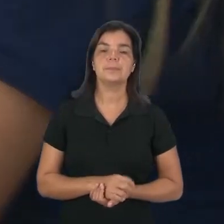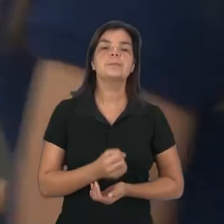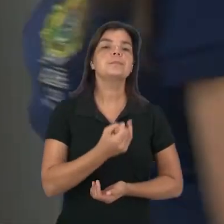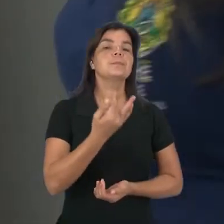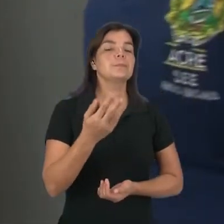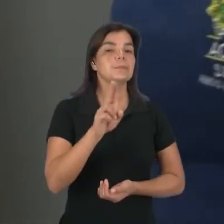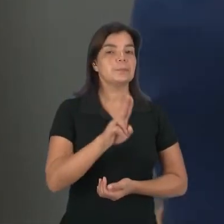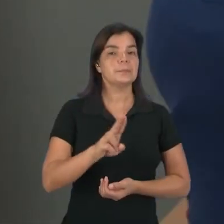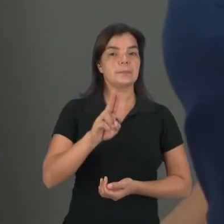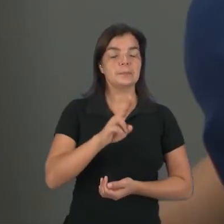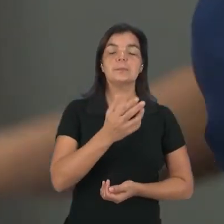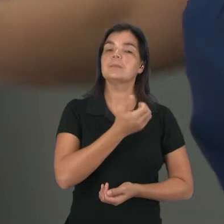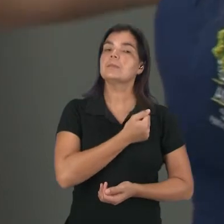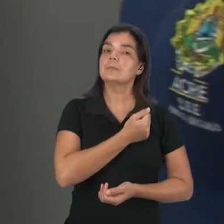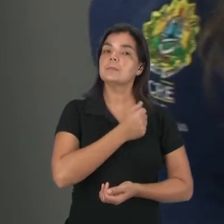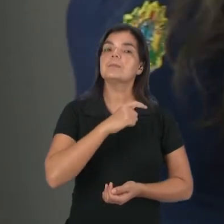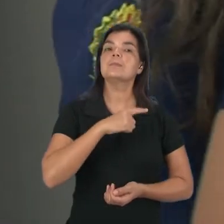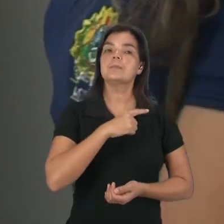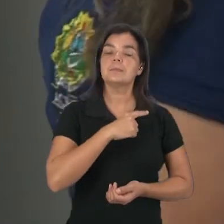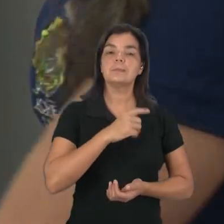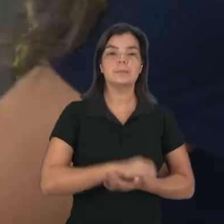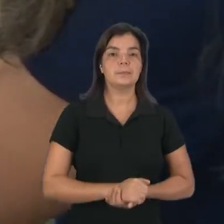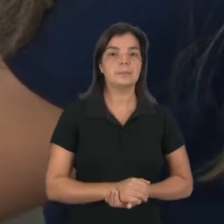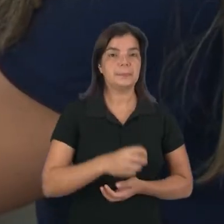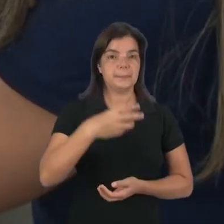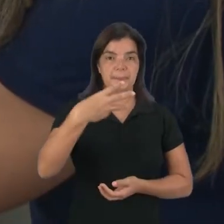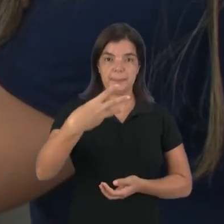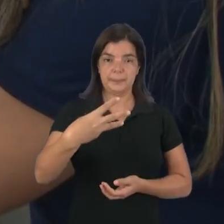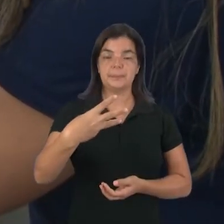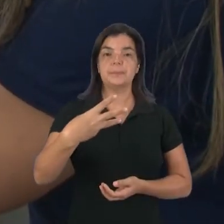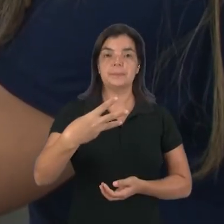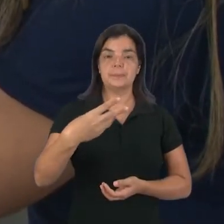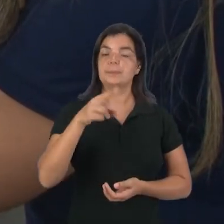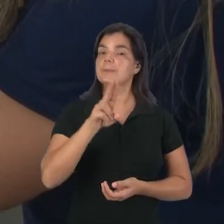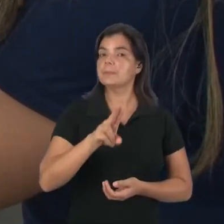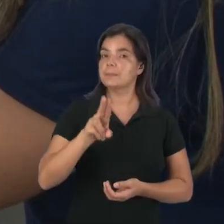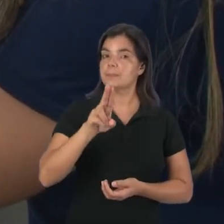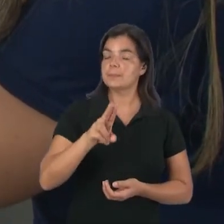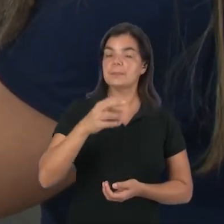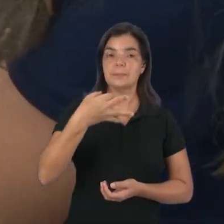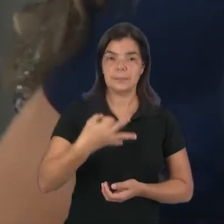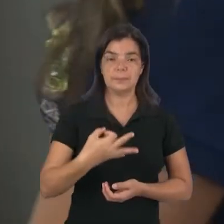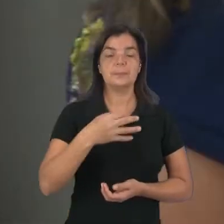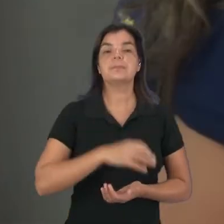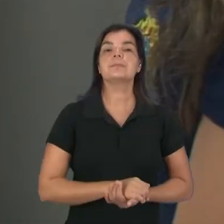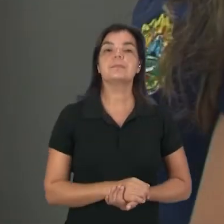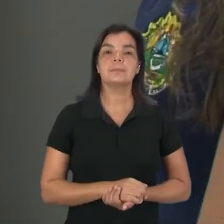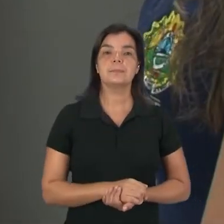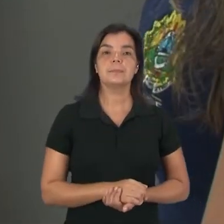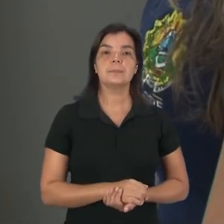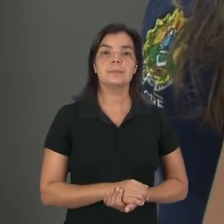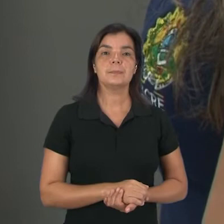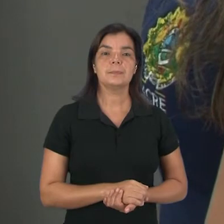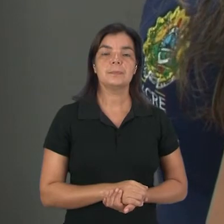Quantas unidades esse número tem? 3 unidades, certo?